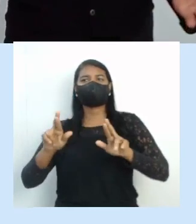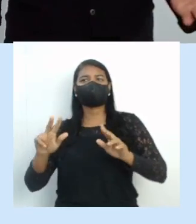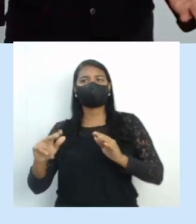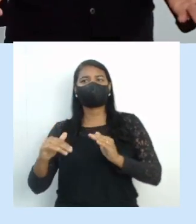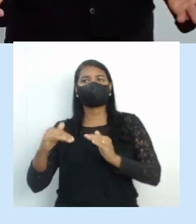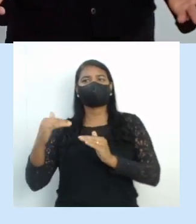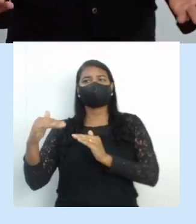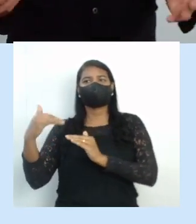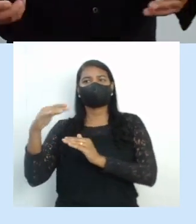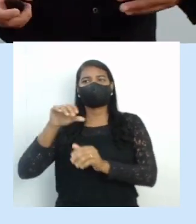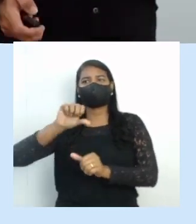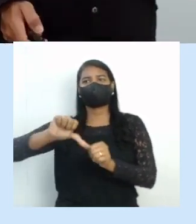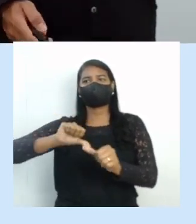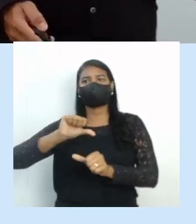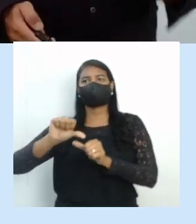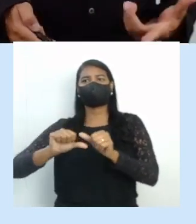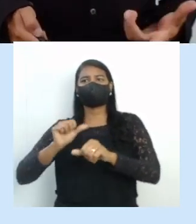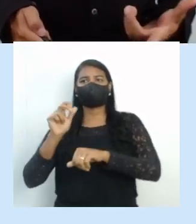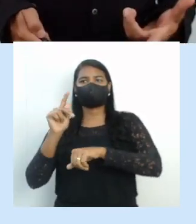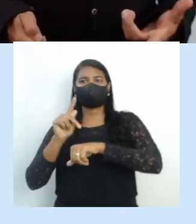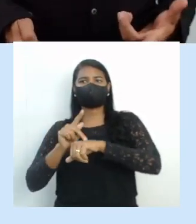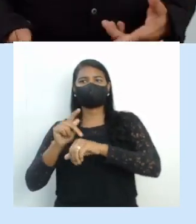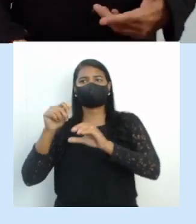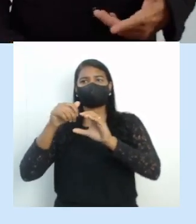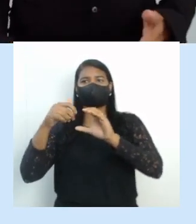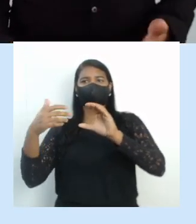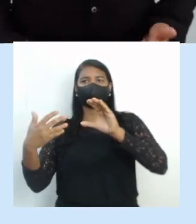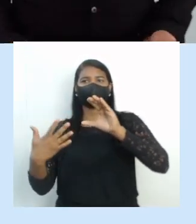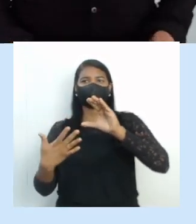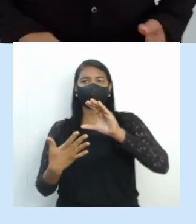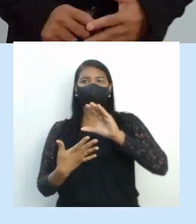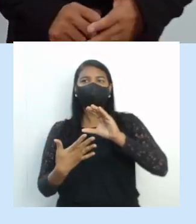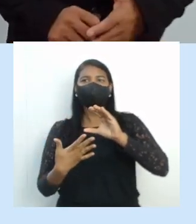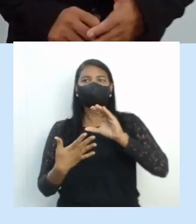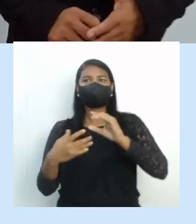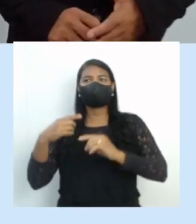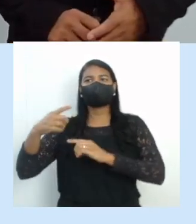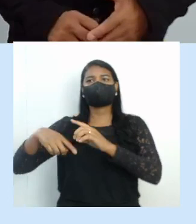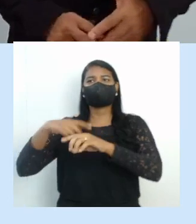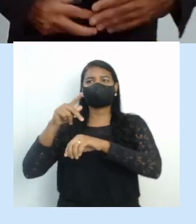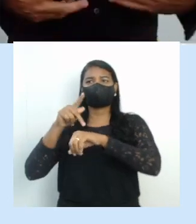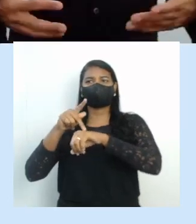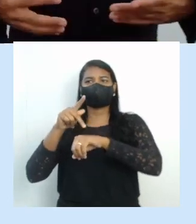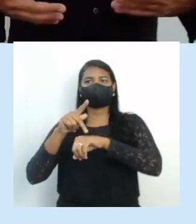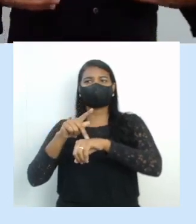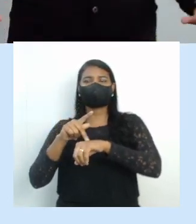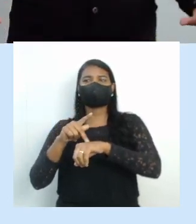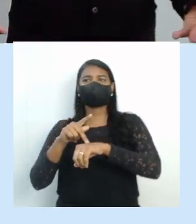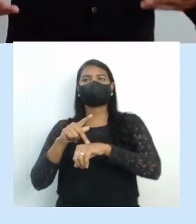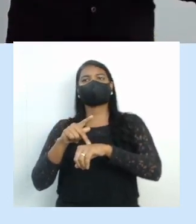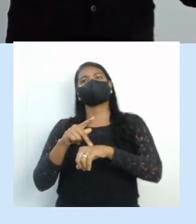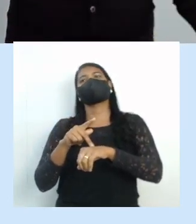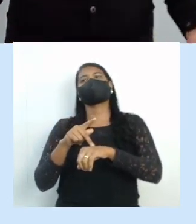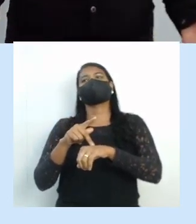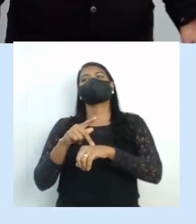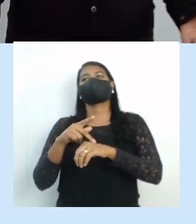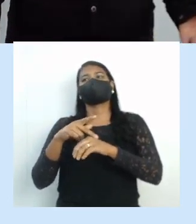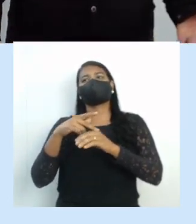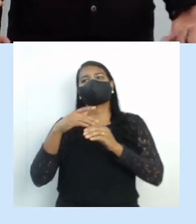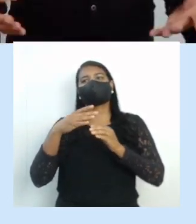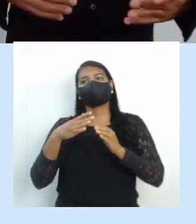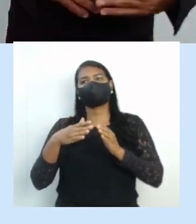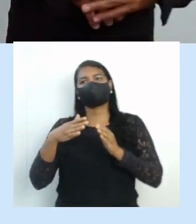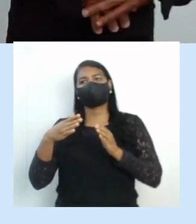de transformação que vai caracterizar esse ciclo das rochas, que vai ser, lógico, um processo,